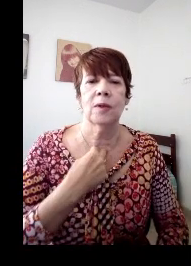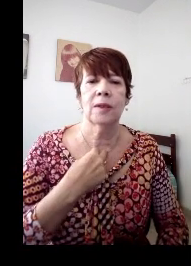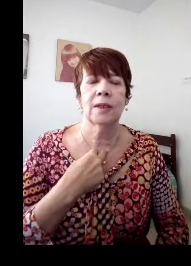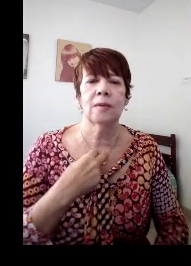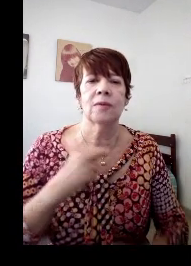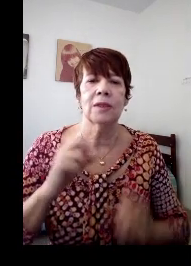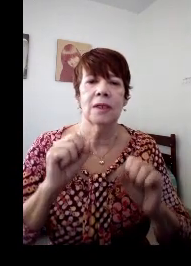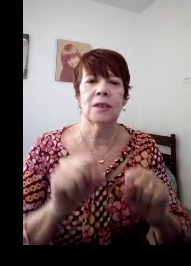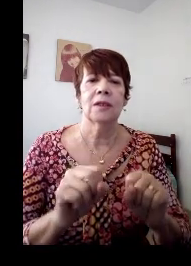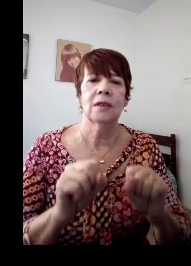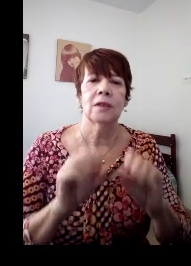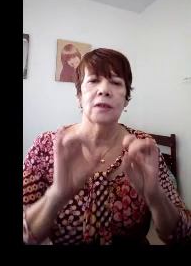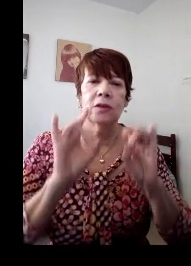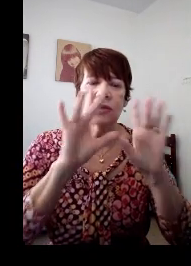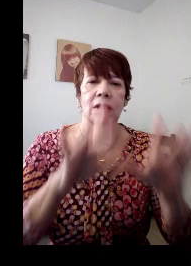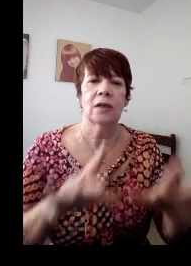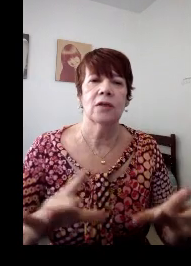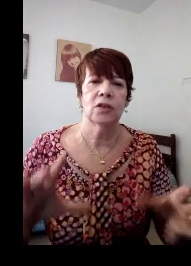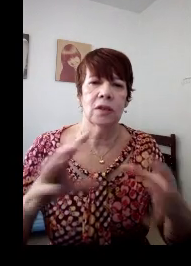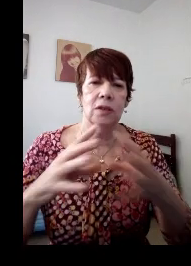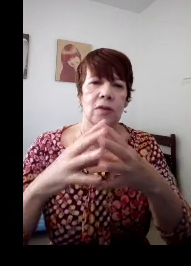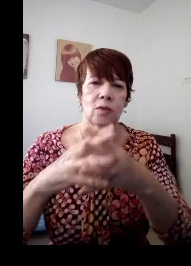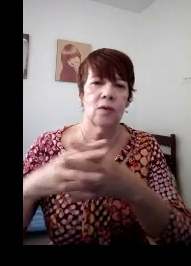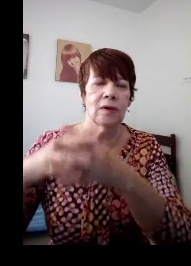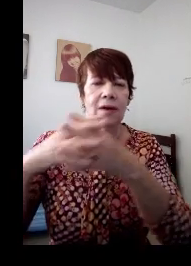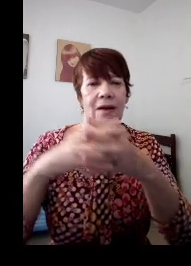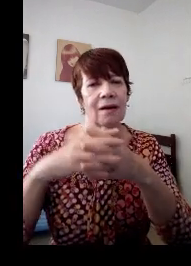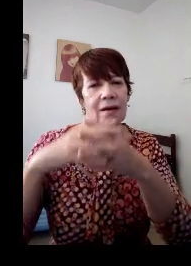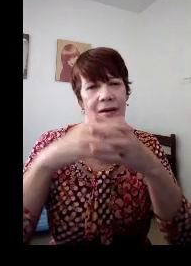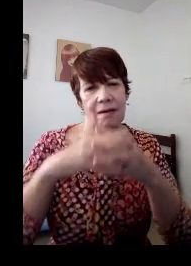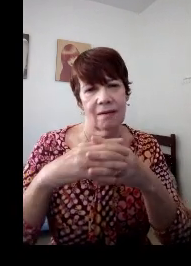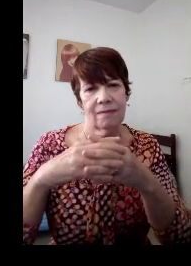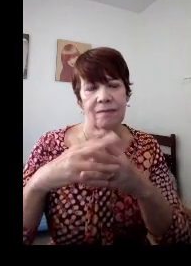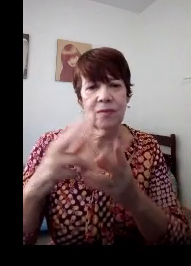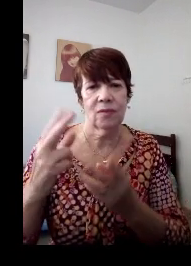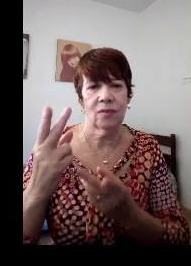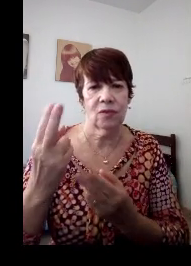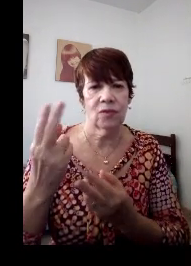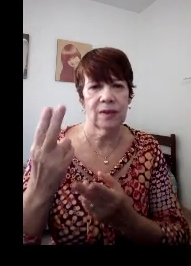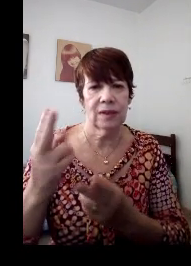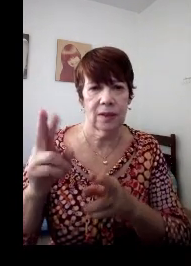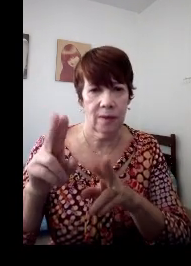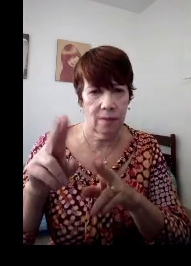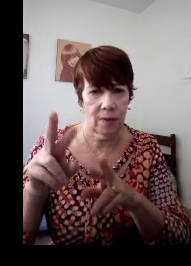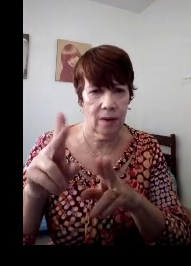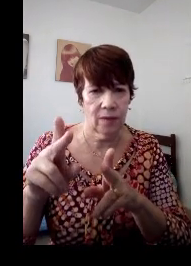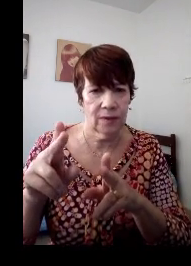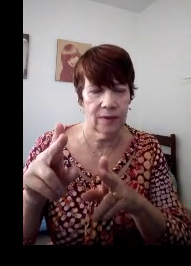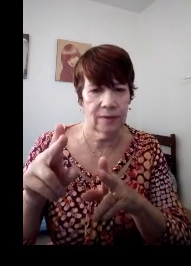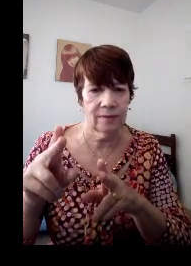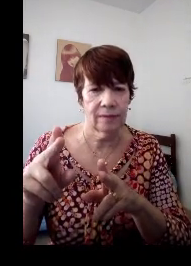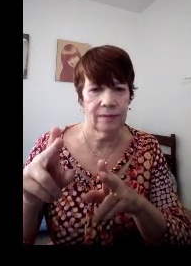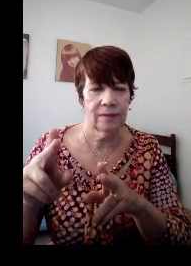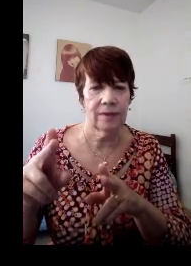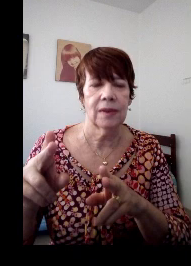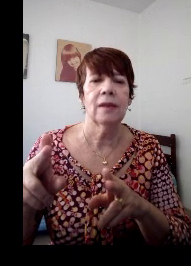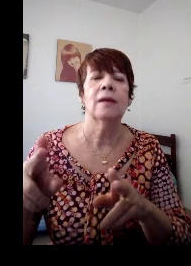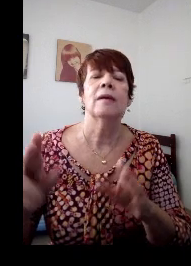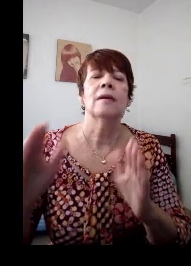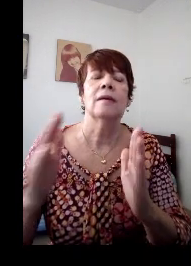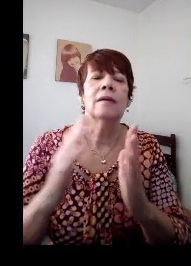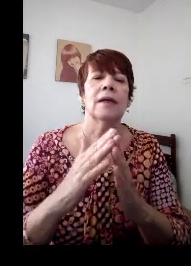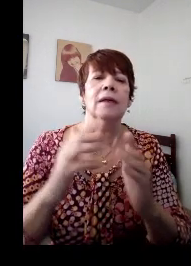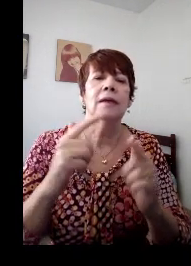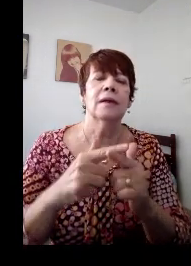irmãos, que eu devo estar em comunhão com Cristo, com os